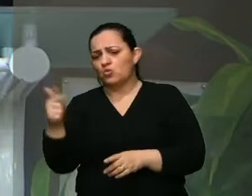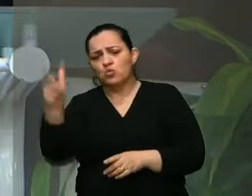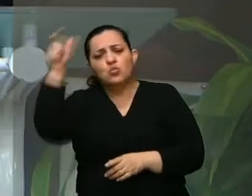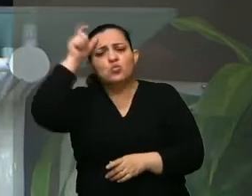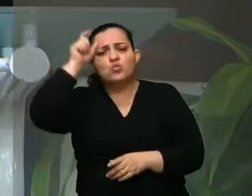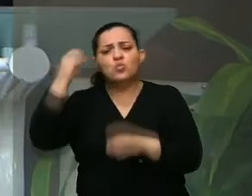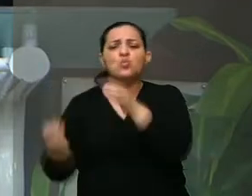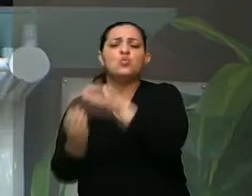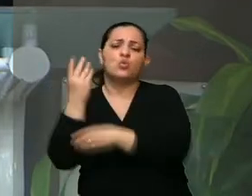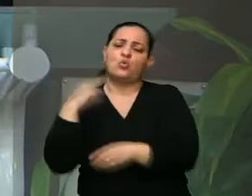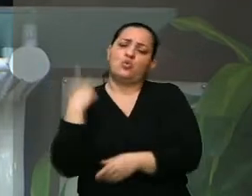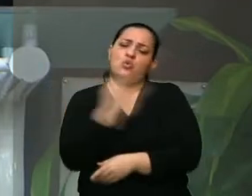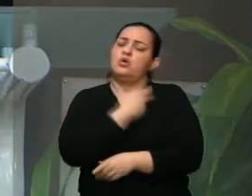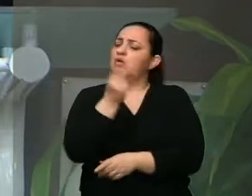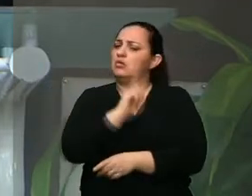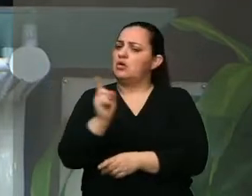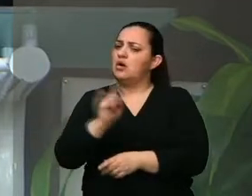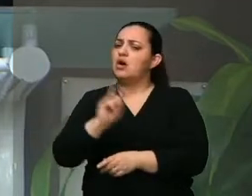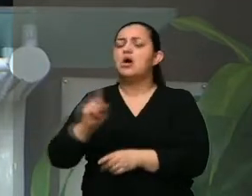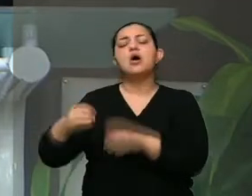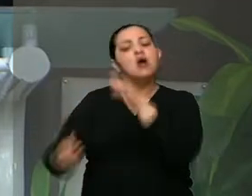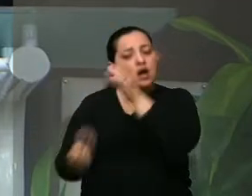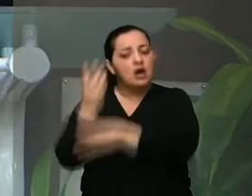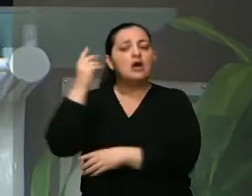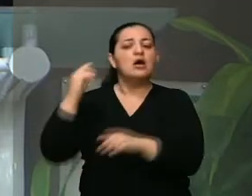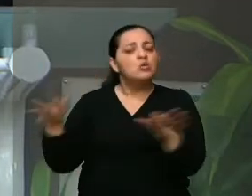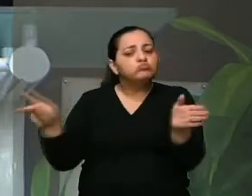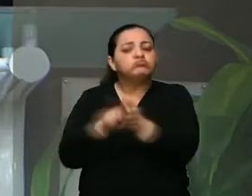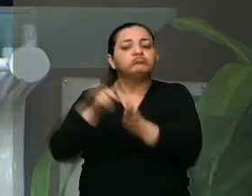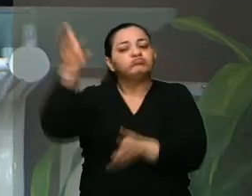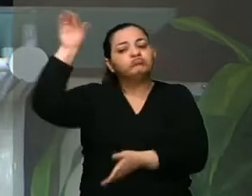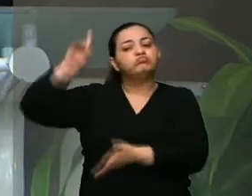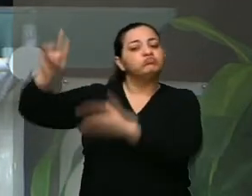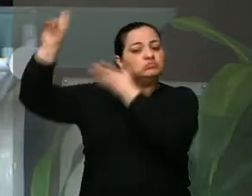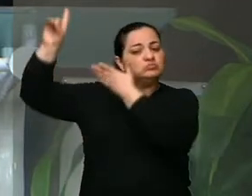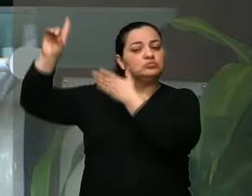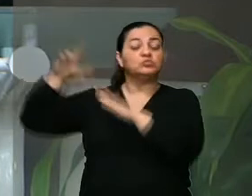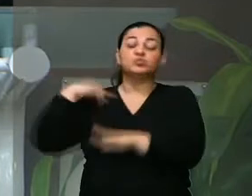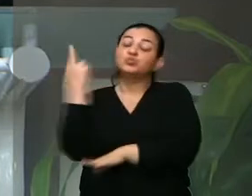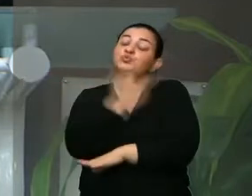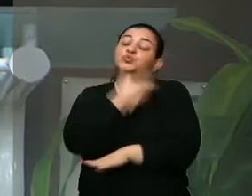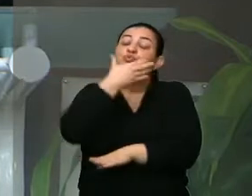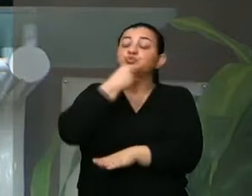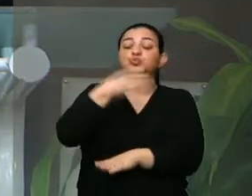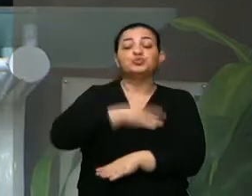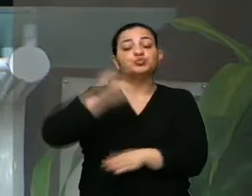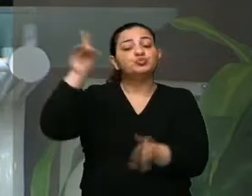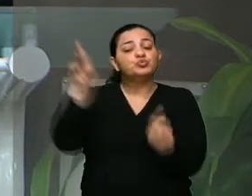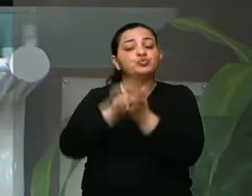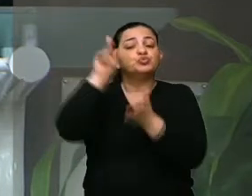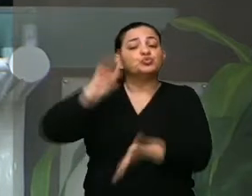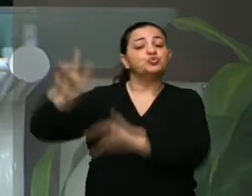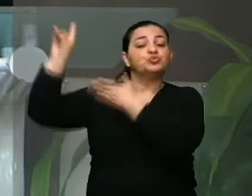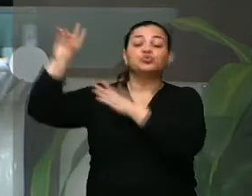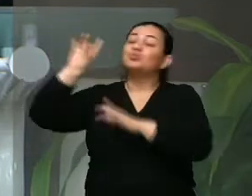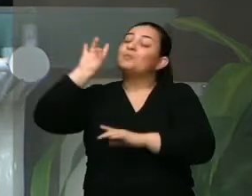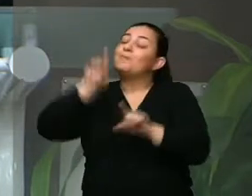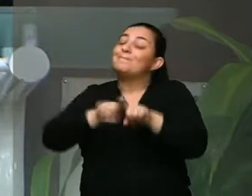foi deus naturalmente somos filhos de deus mas só seremos